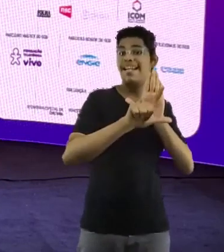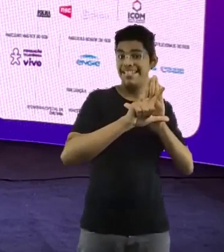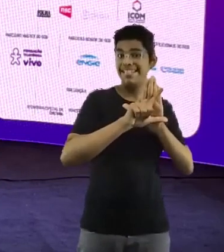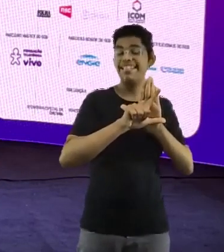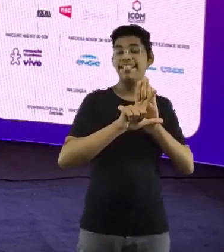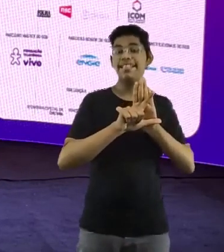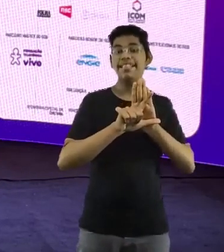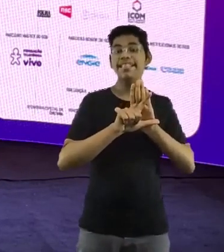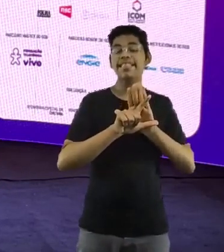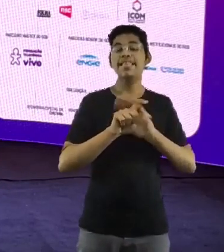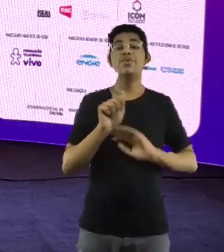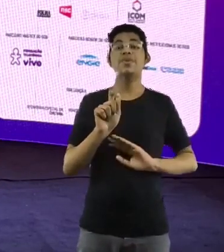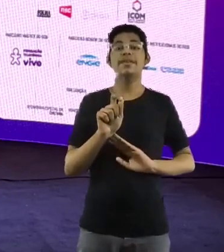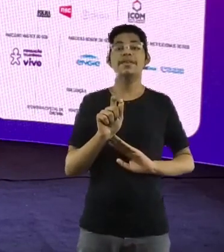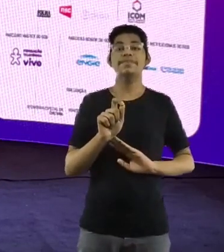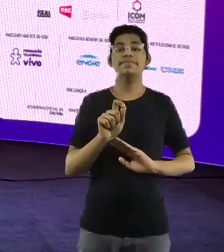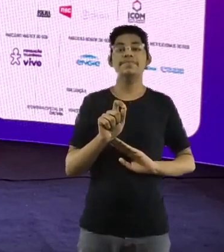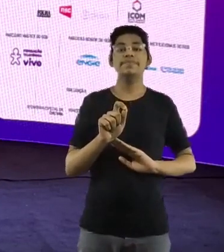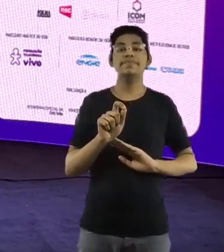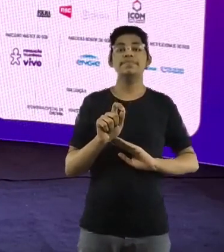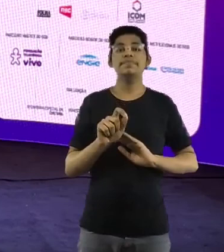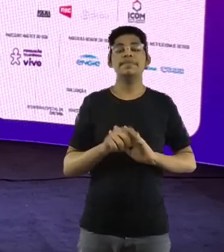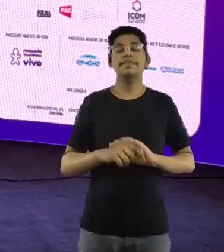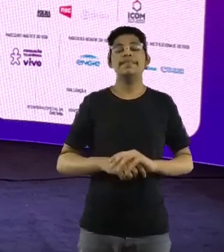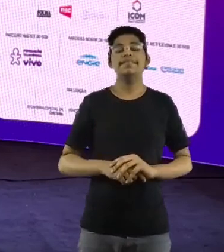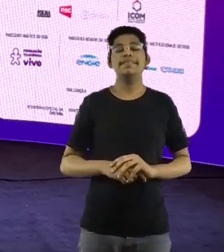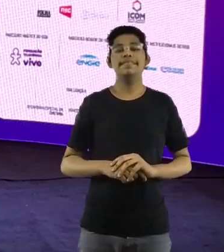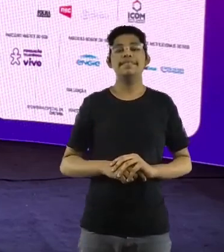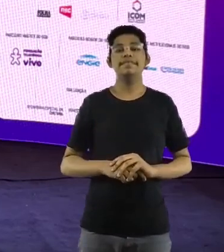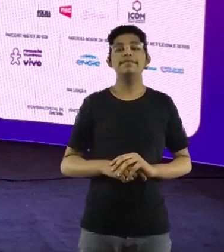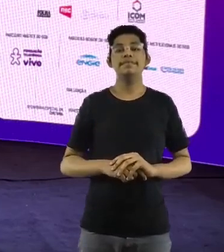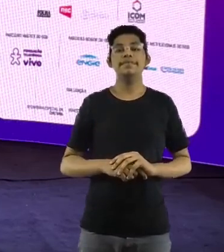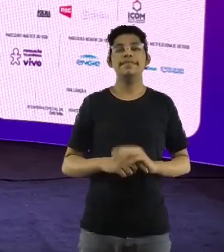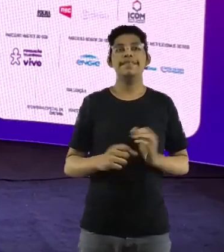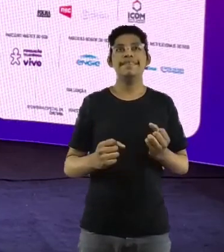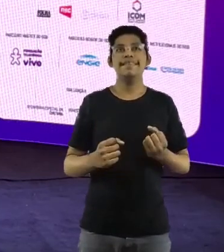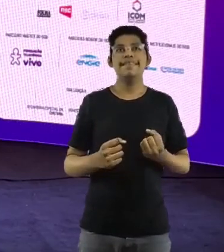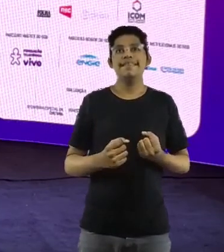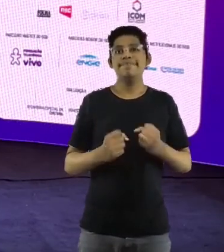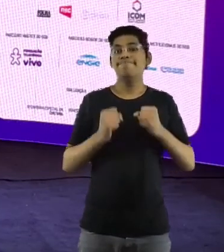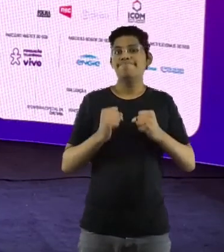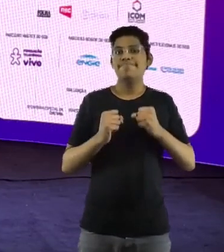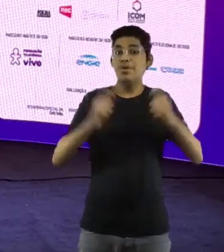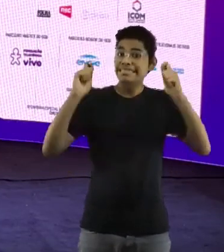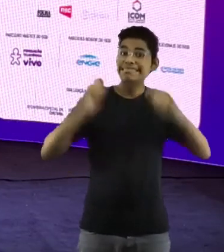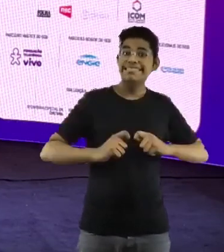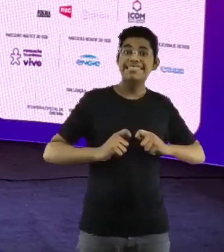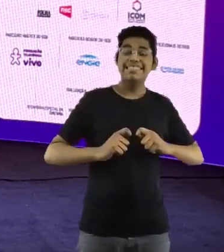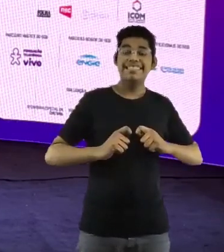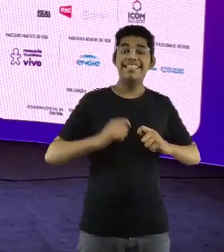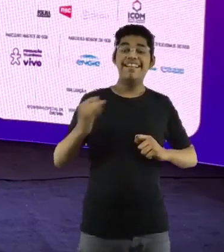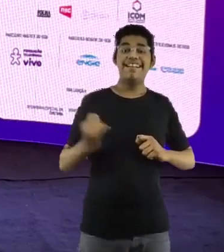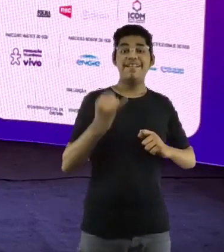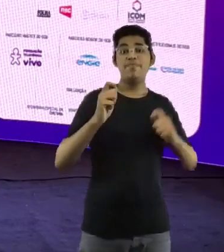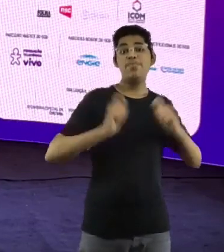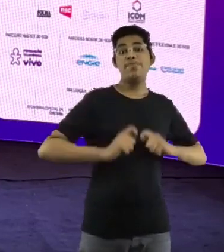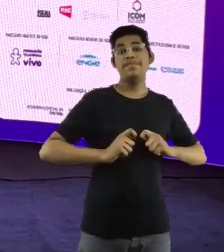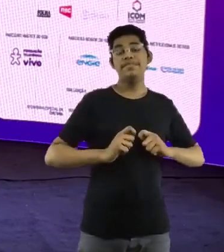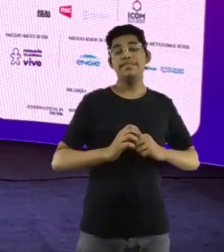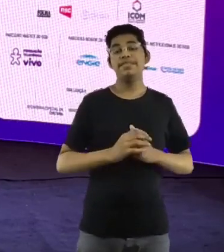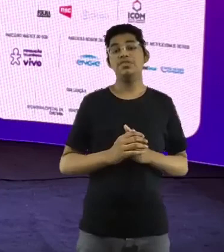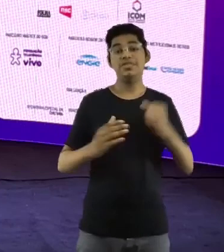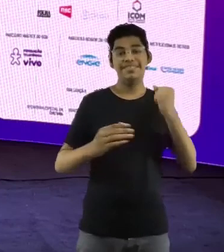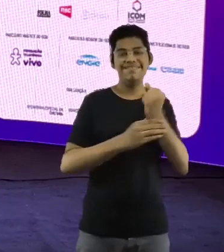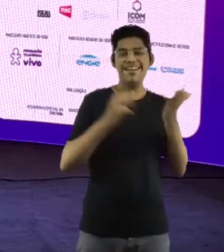o cidadão, nesse caso, vários poderes importantes. Qual é a parte mais fundamental aqui?